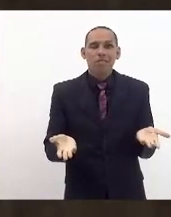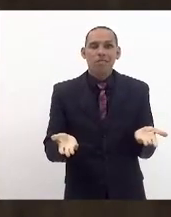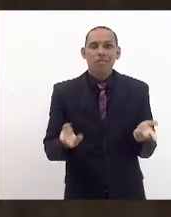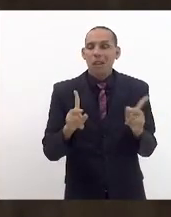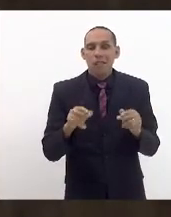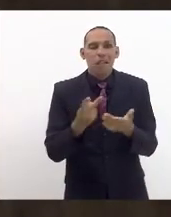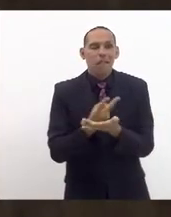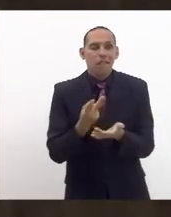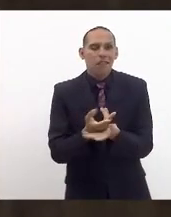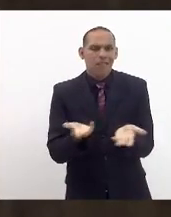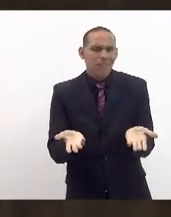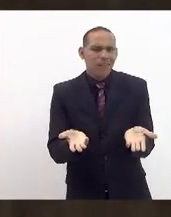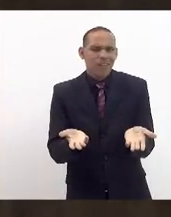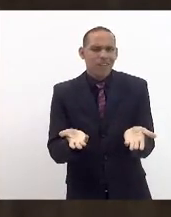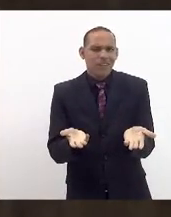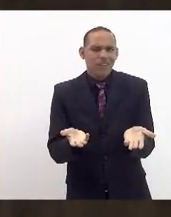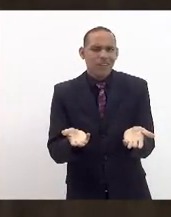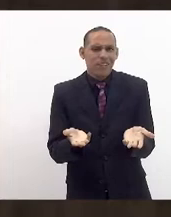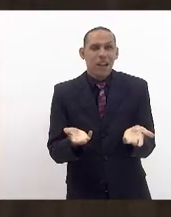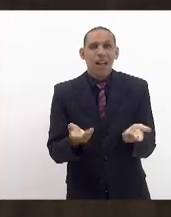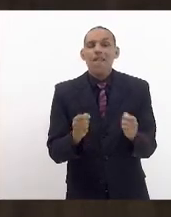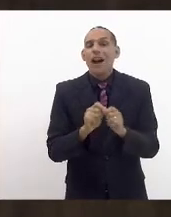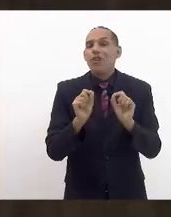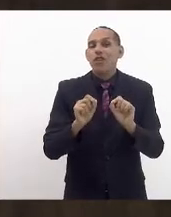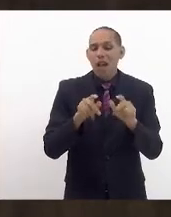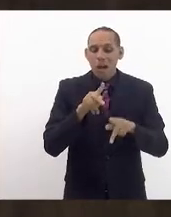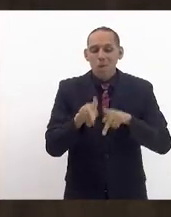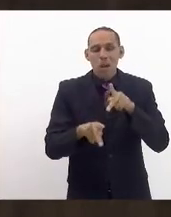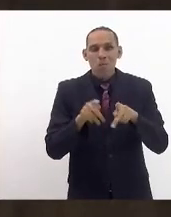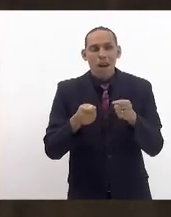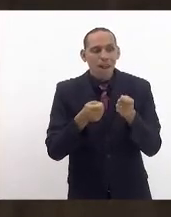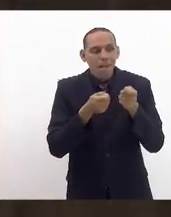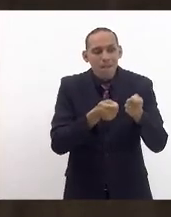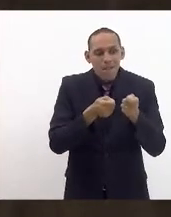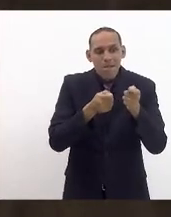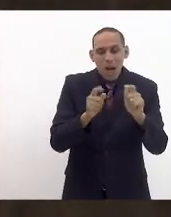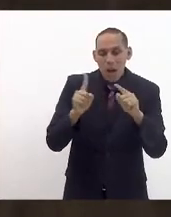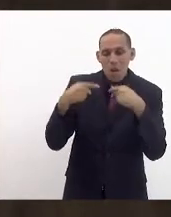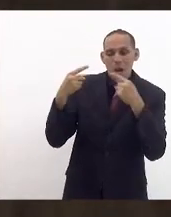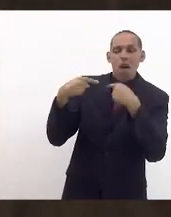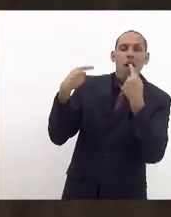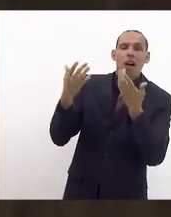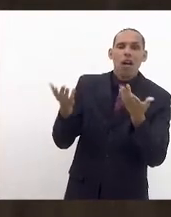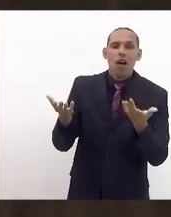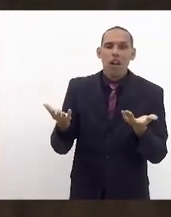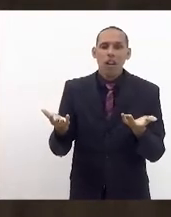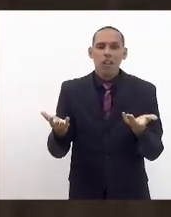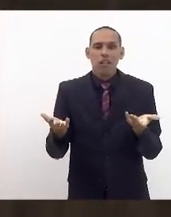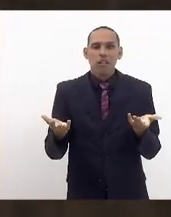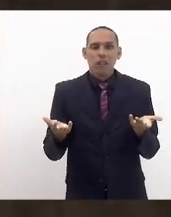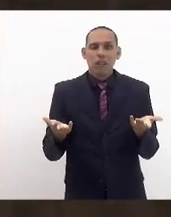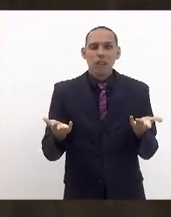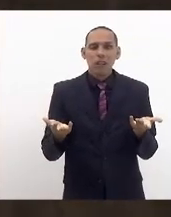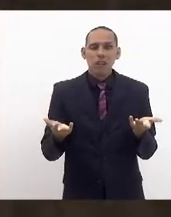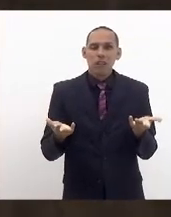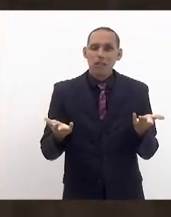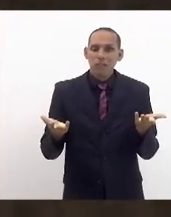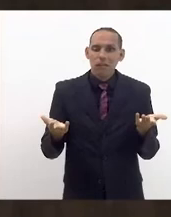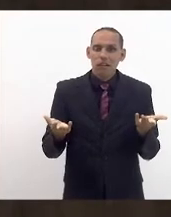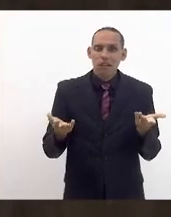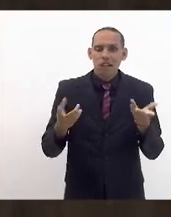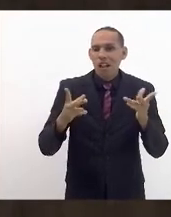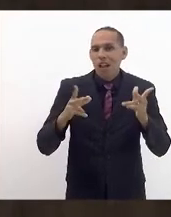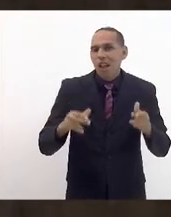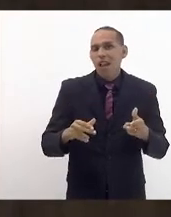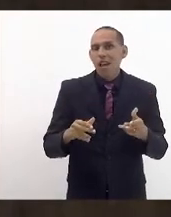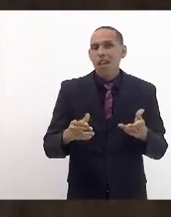né? Isso incita a população contra a gente, né? Eu acho que é uma forma